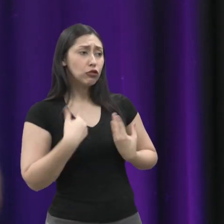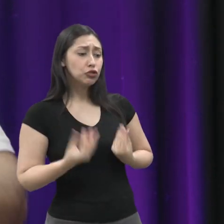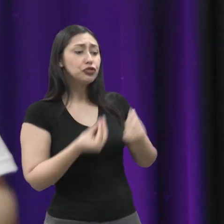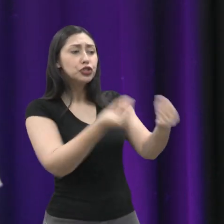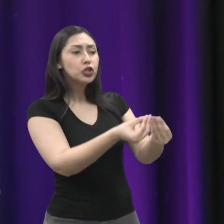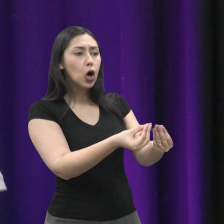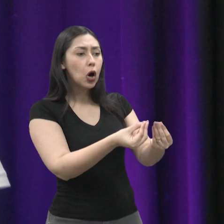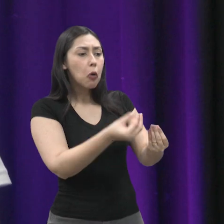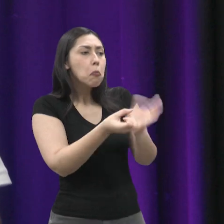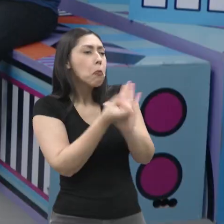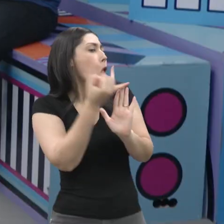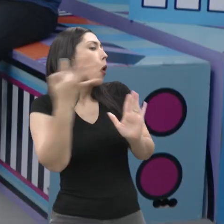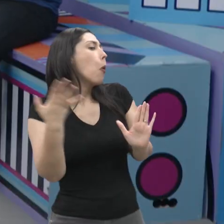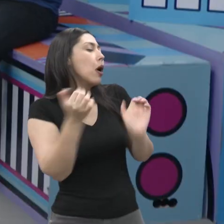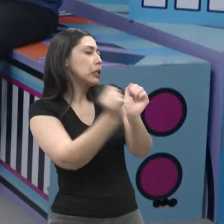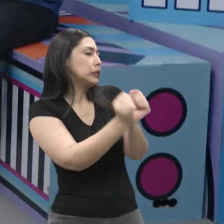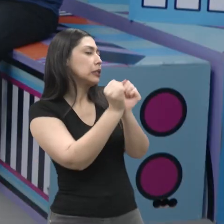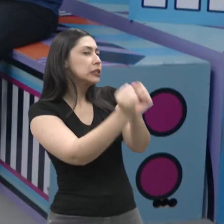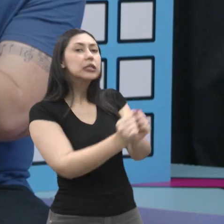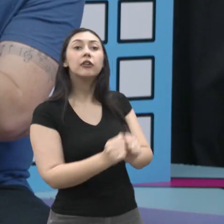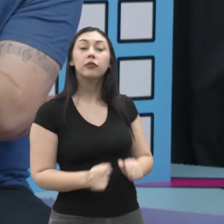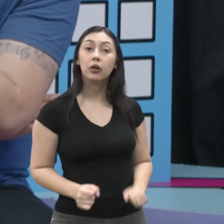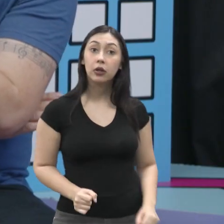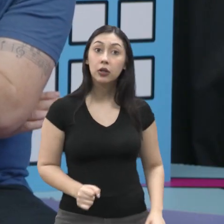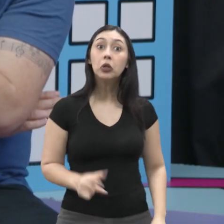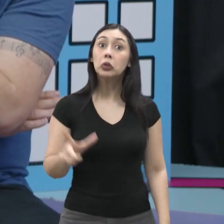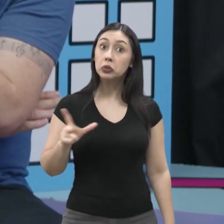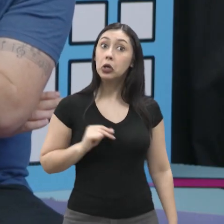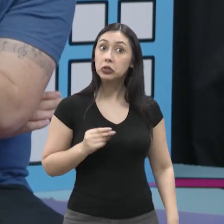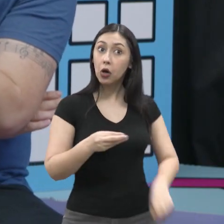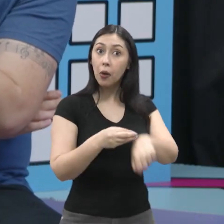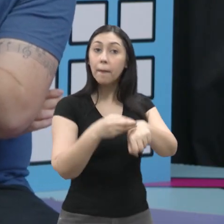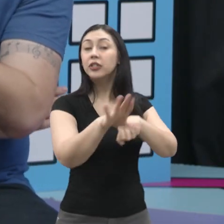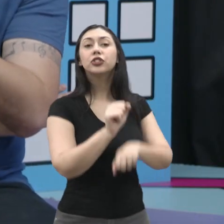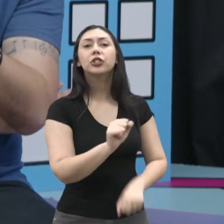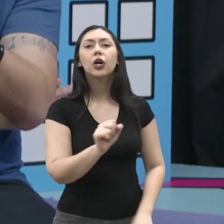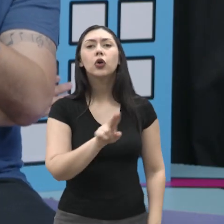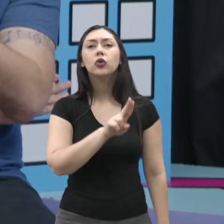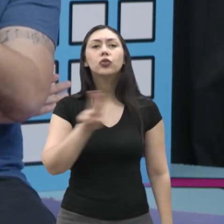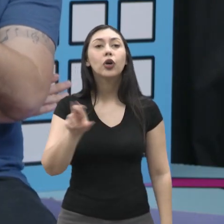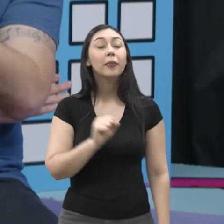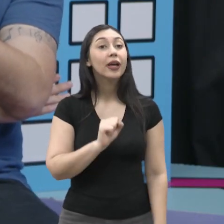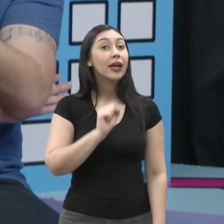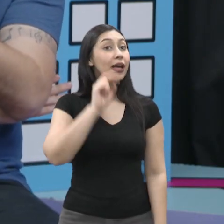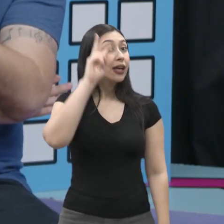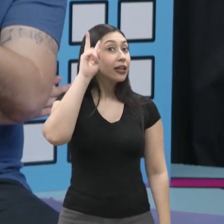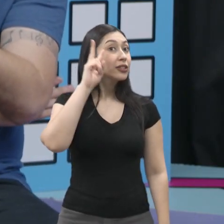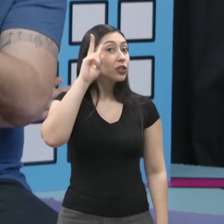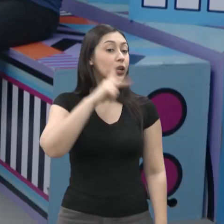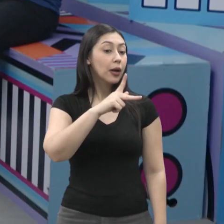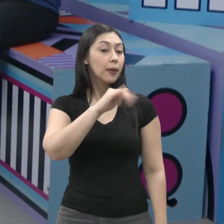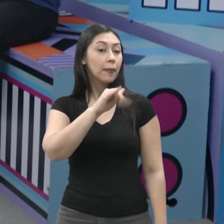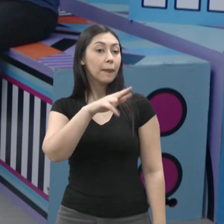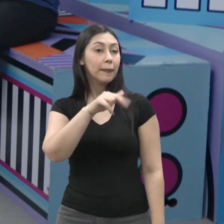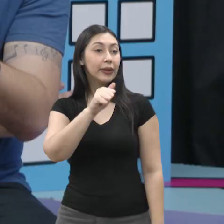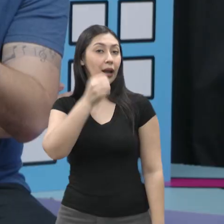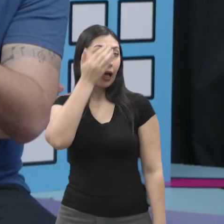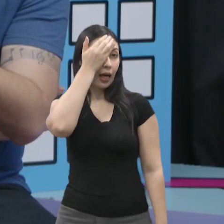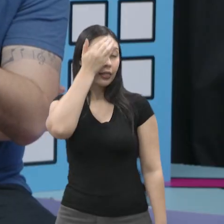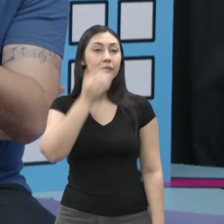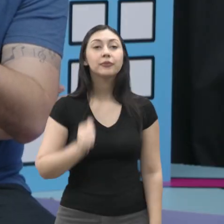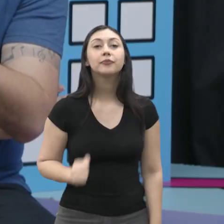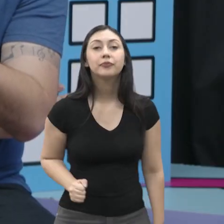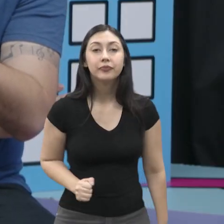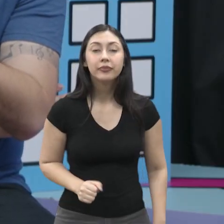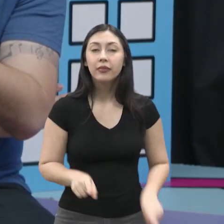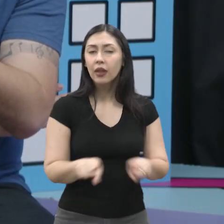cabeças de escravizados. Olha só. Né? Então já fica a dica, inclusive a dica cultural para acompanhar o podcast aí que o professor. Como é o nome mesmo? História Pirata. História Pirata, fica a